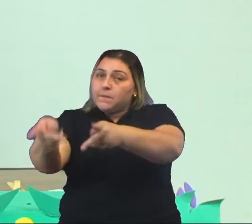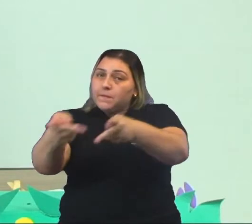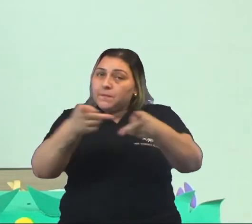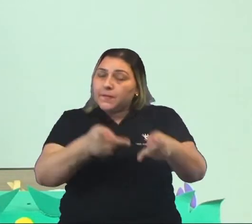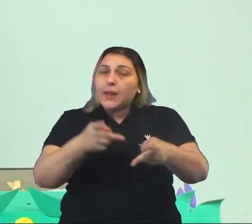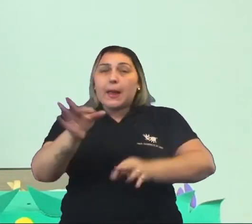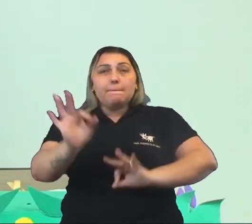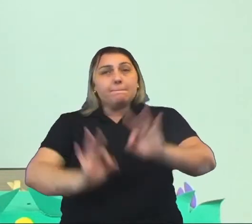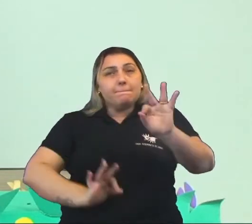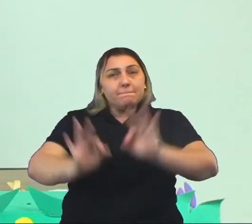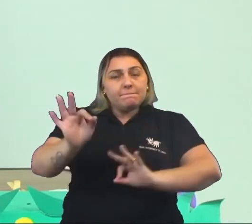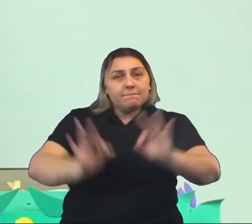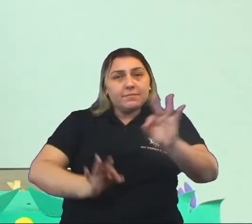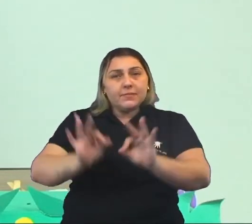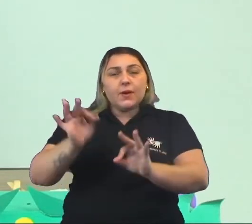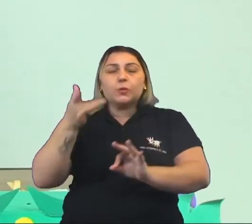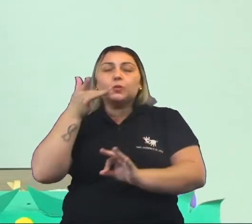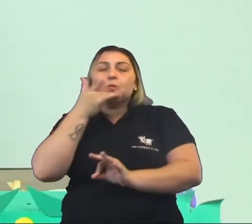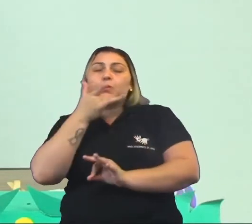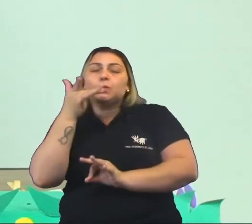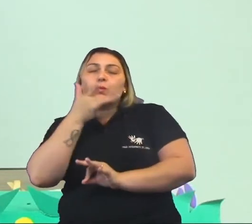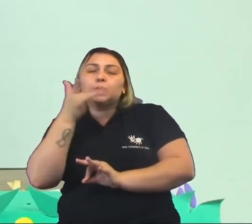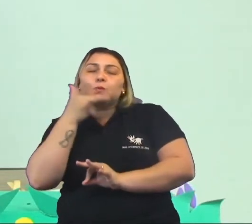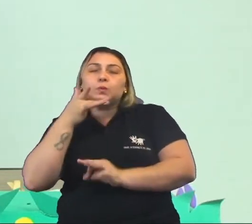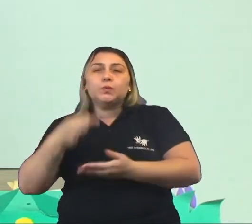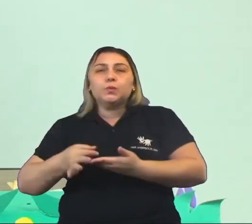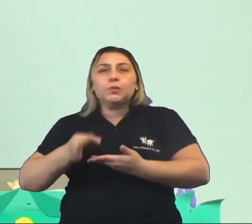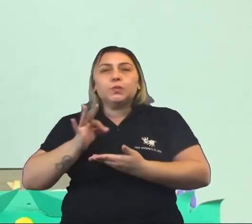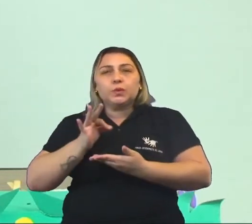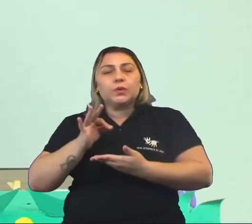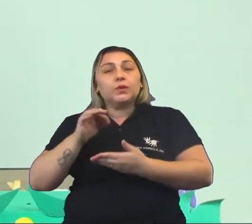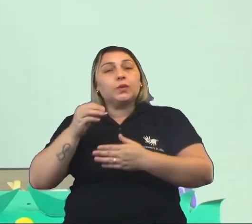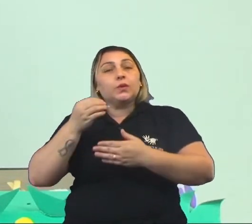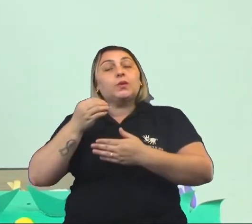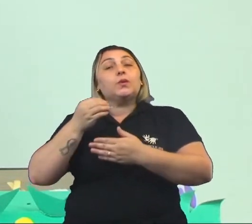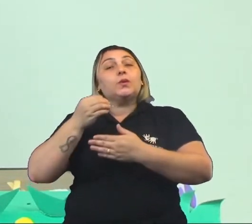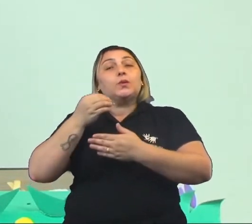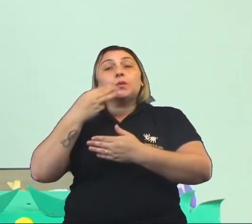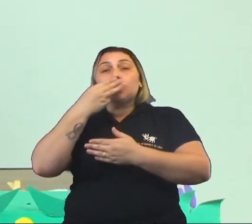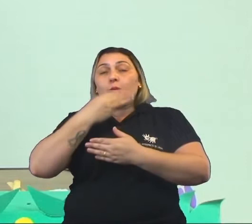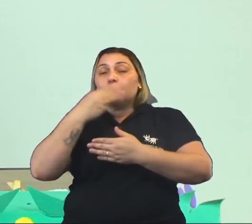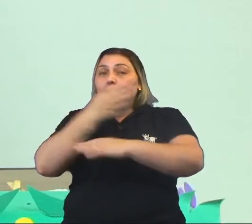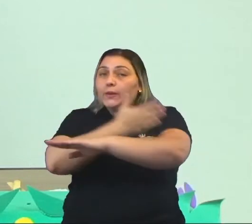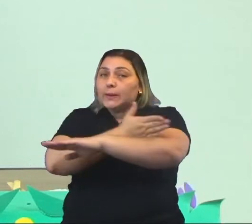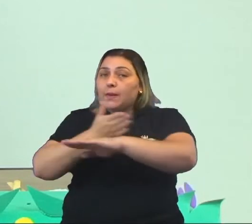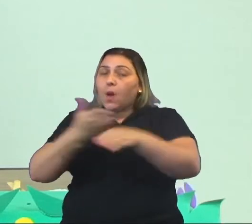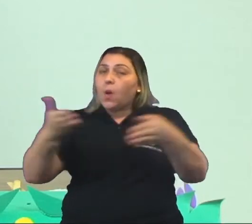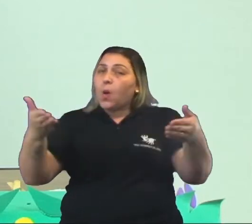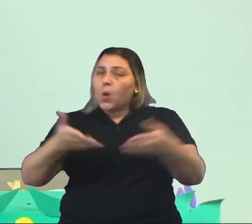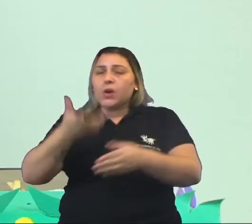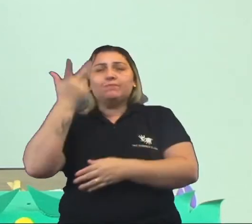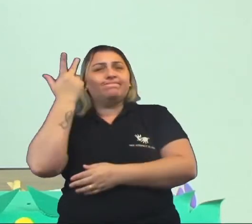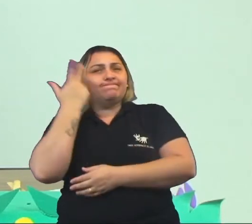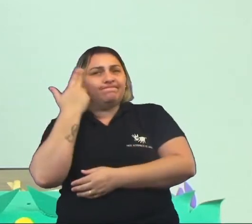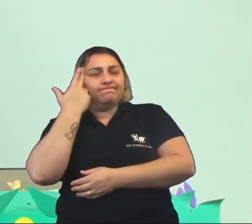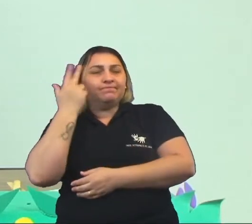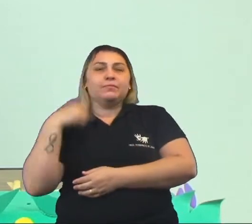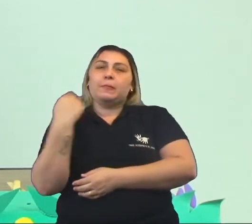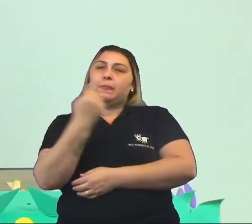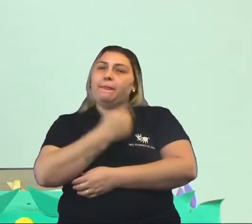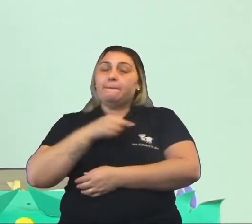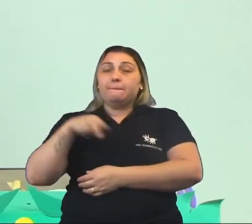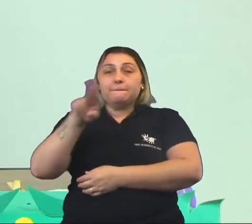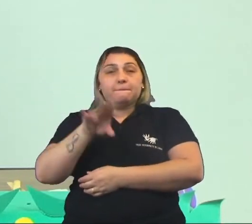elas prepararem aquele delicioso café com o açúcar cristal. Hoje é natural nós